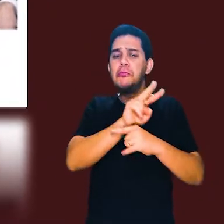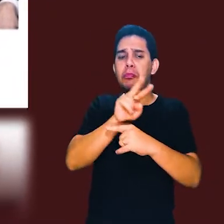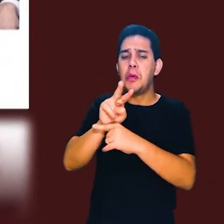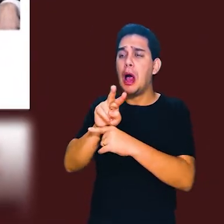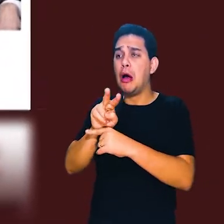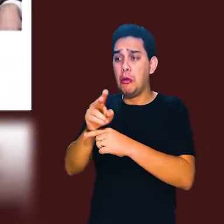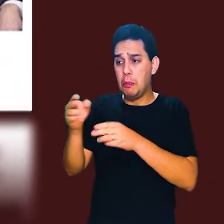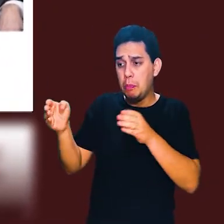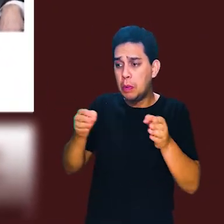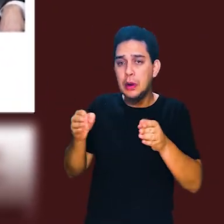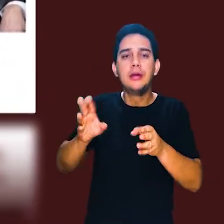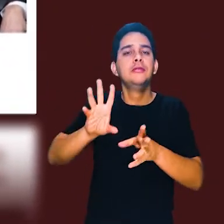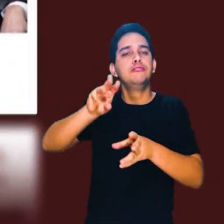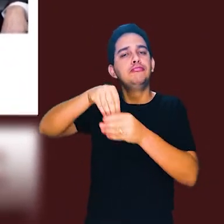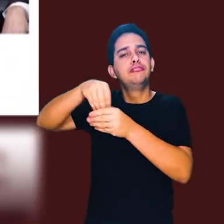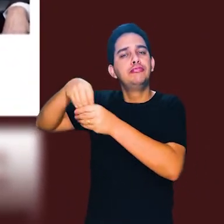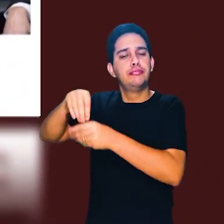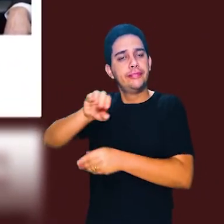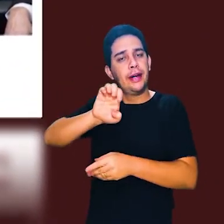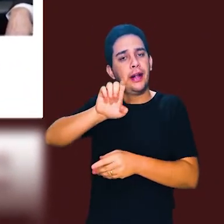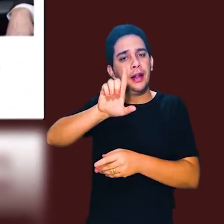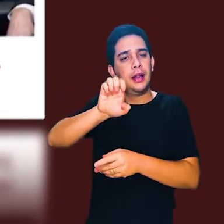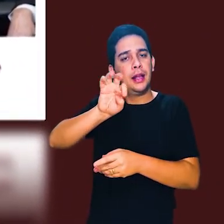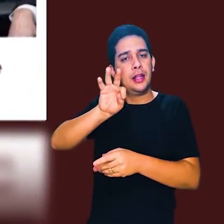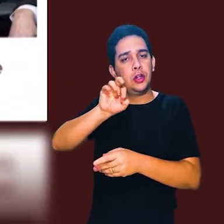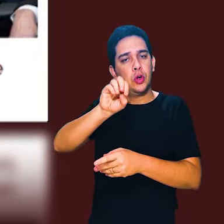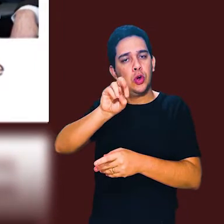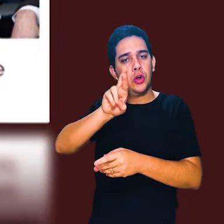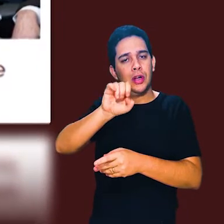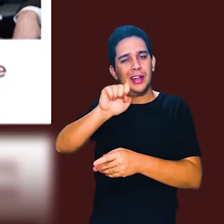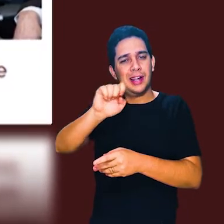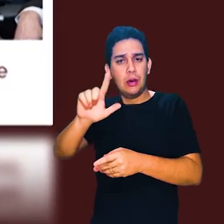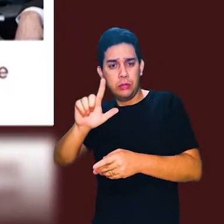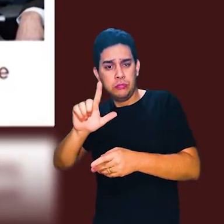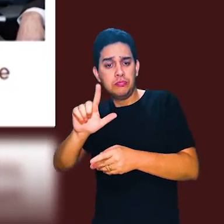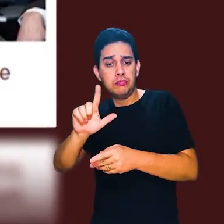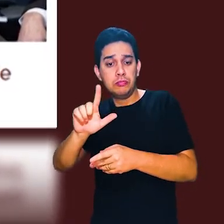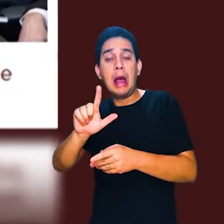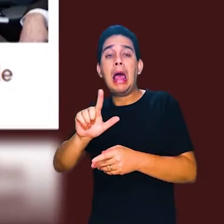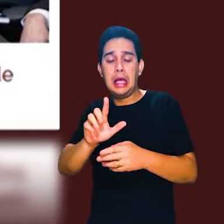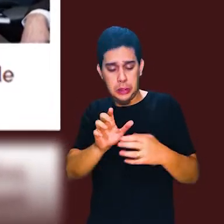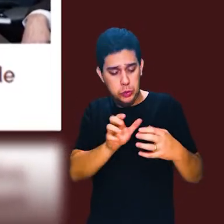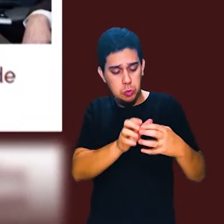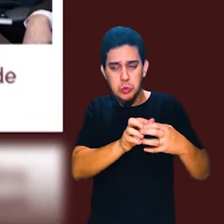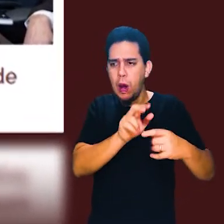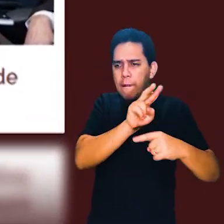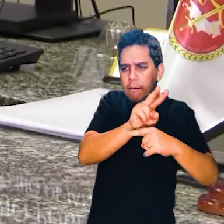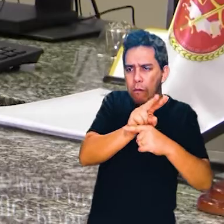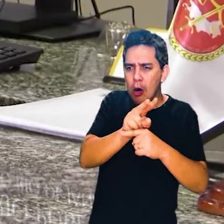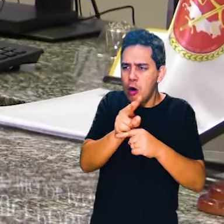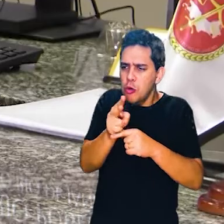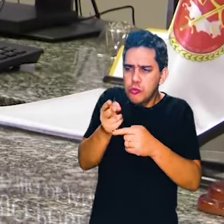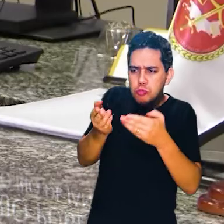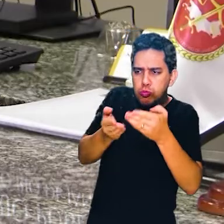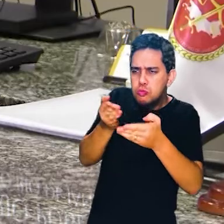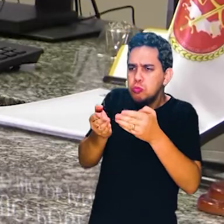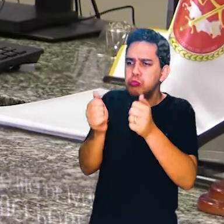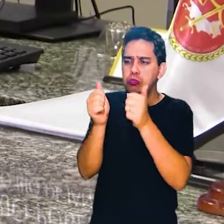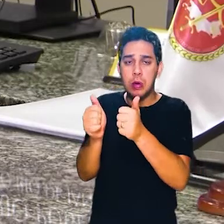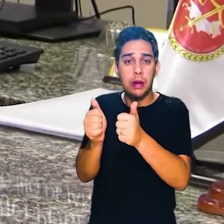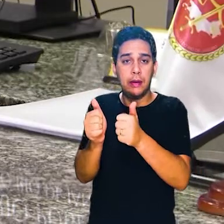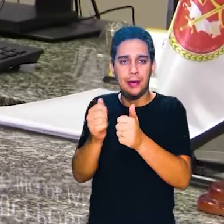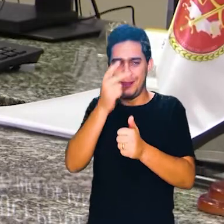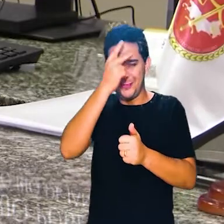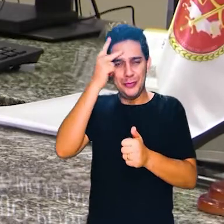fazem parte do gabinete terão um papel fundamental para que o eleitor nas urnas possa, de fato, exercer o seu voto de maneira